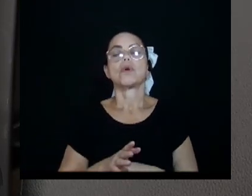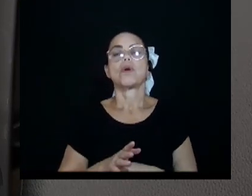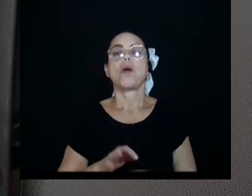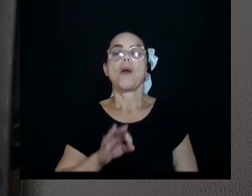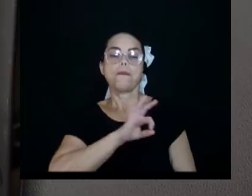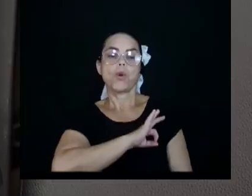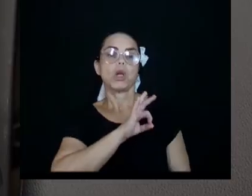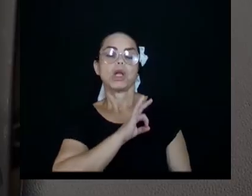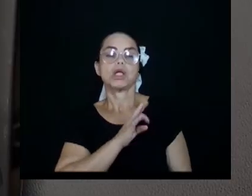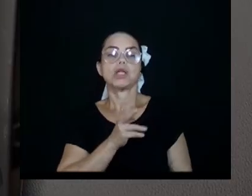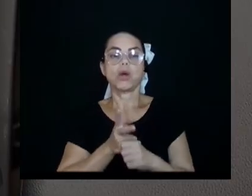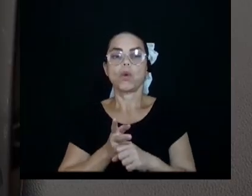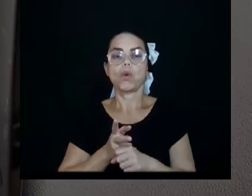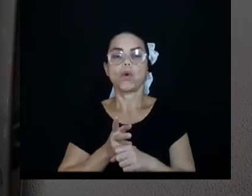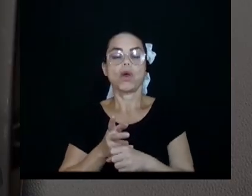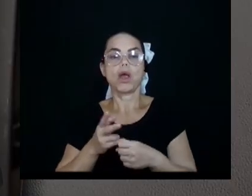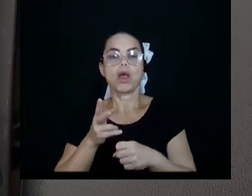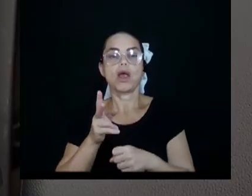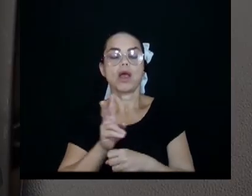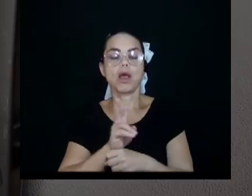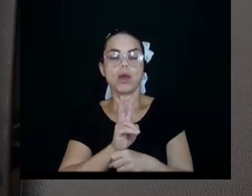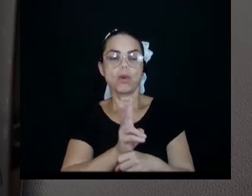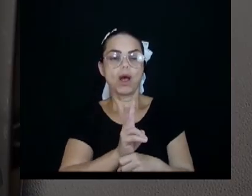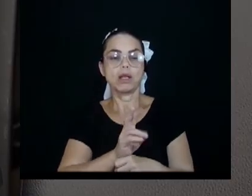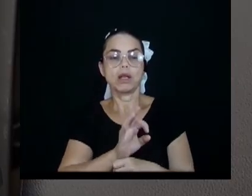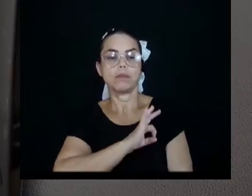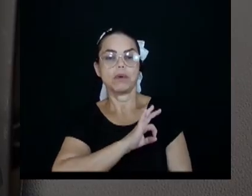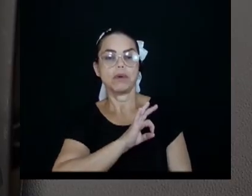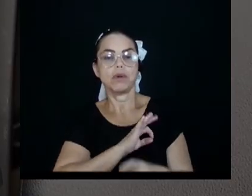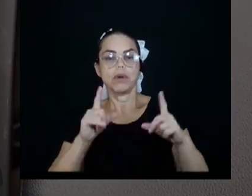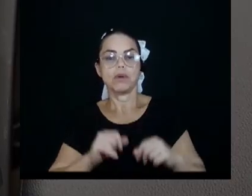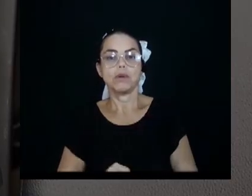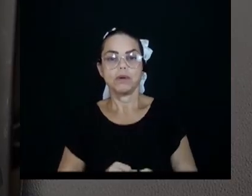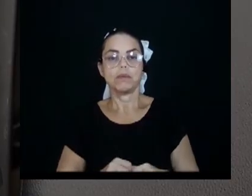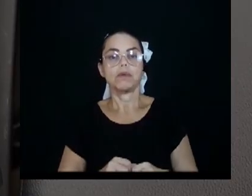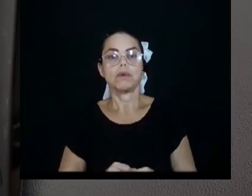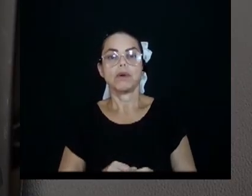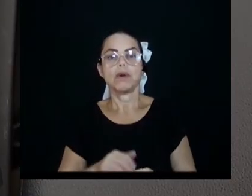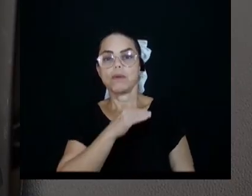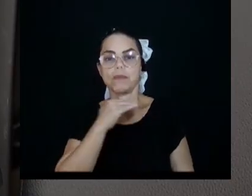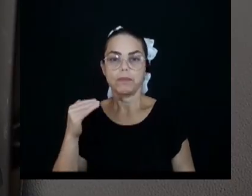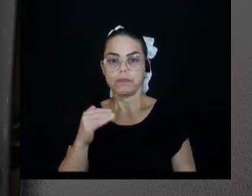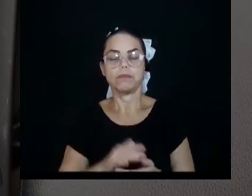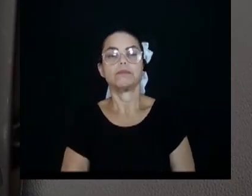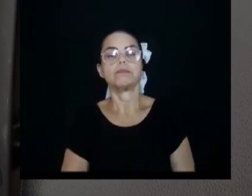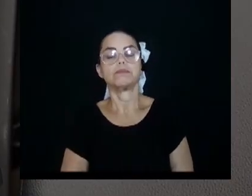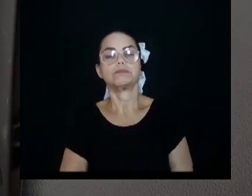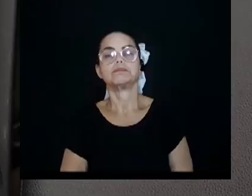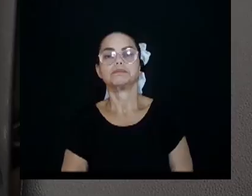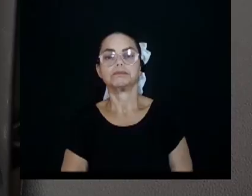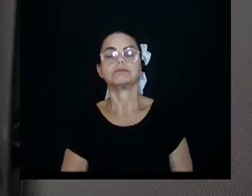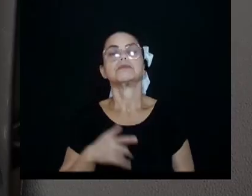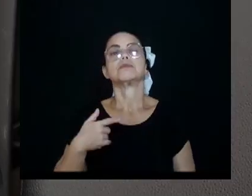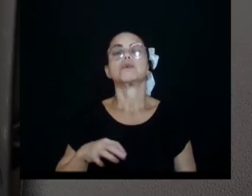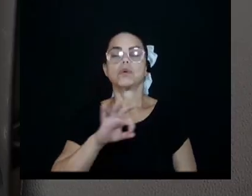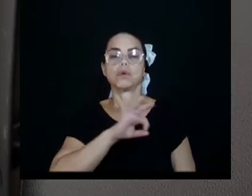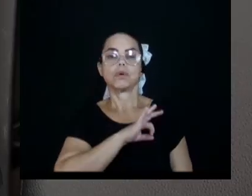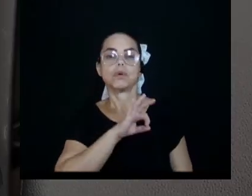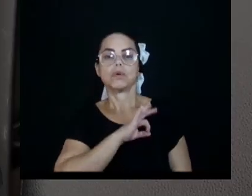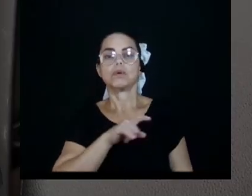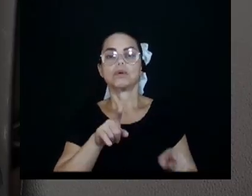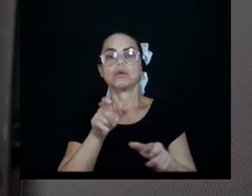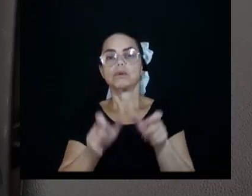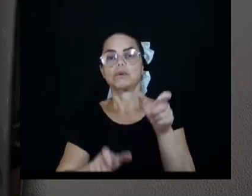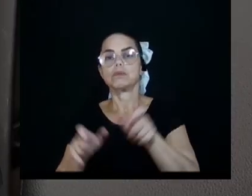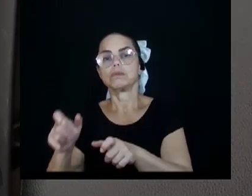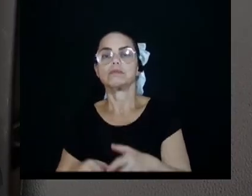e ele diminuiu a letalidade dos policiais e das pessoas que foram